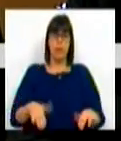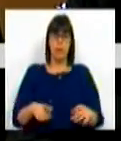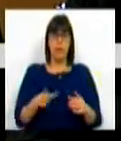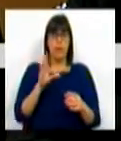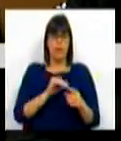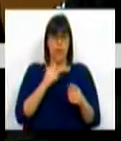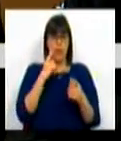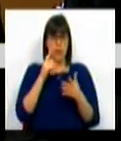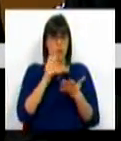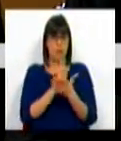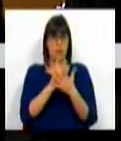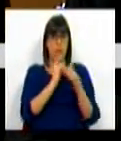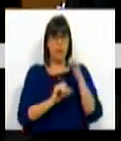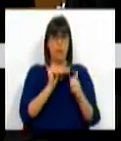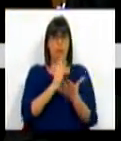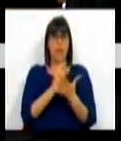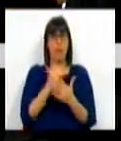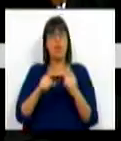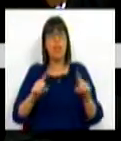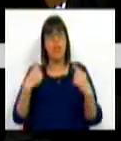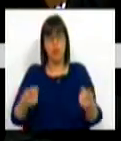umas vezes mais irrevogáveis que outras, senhor deputado.